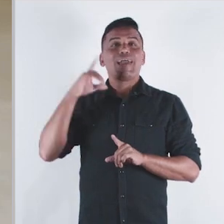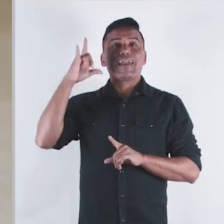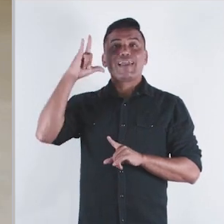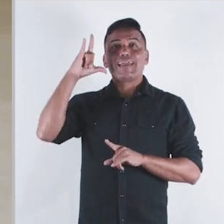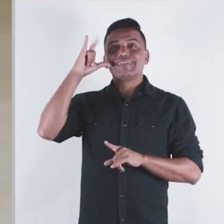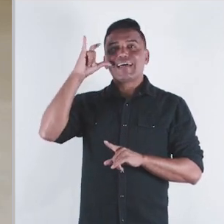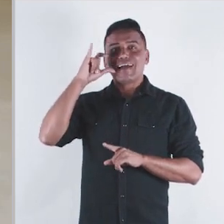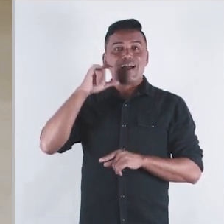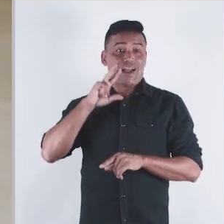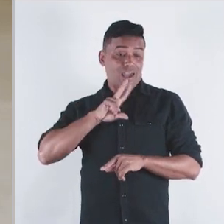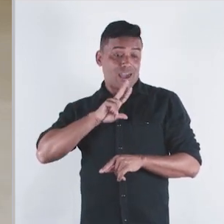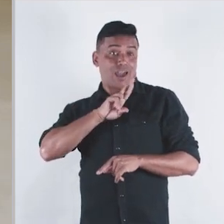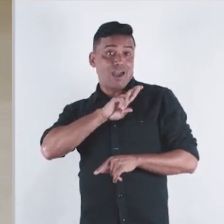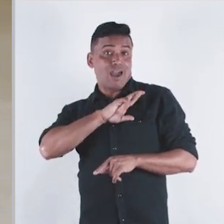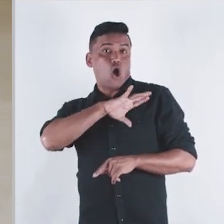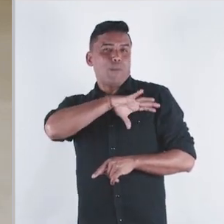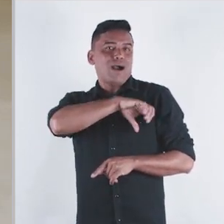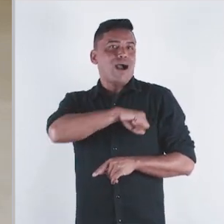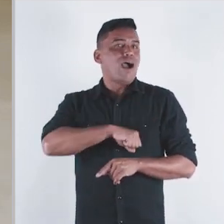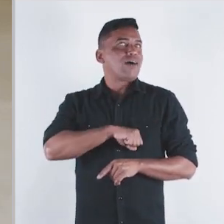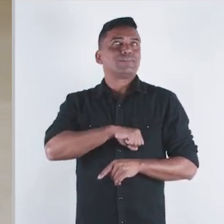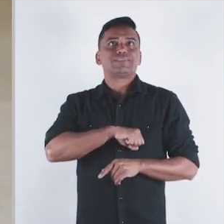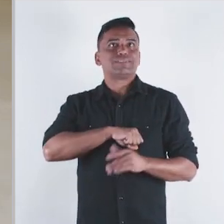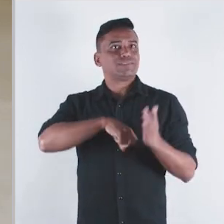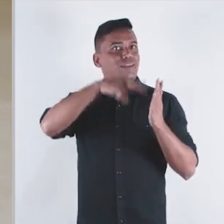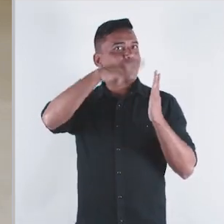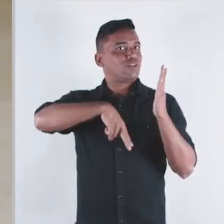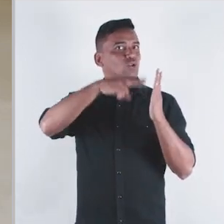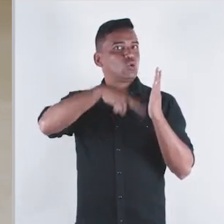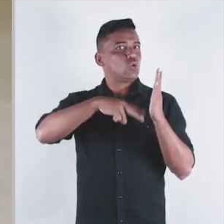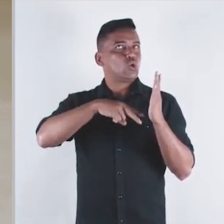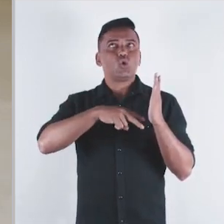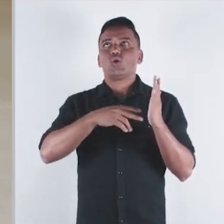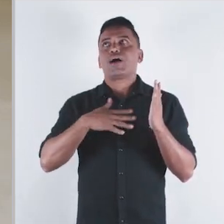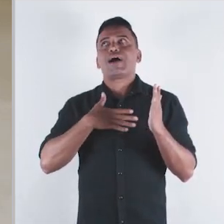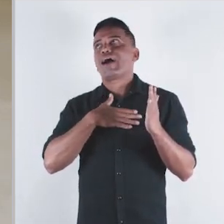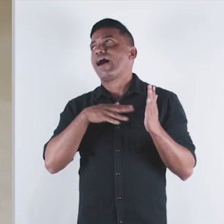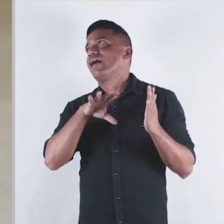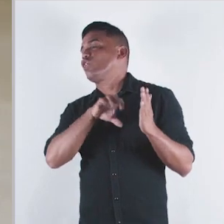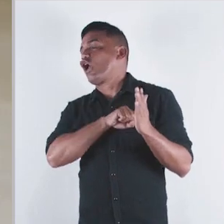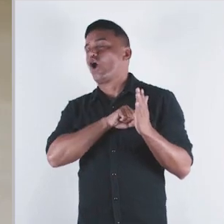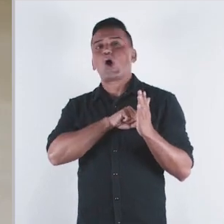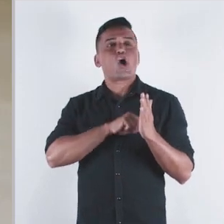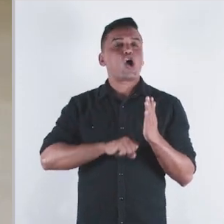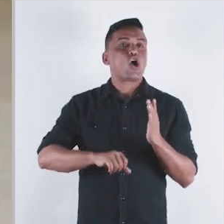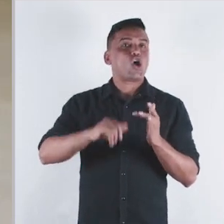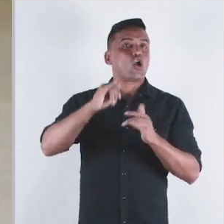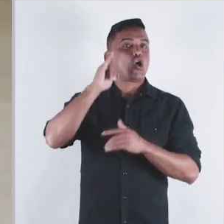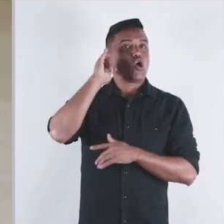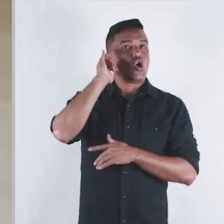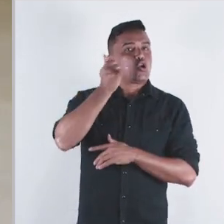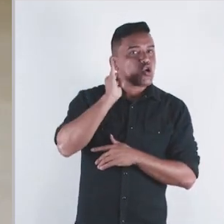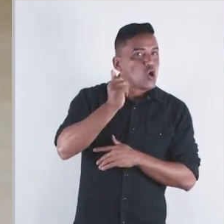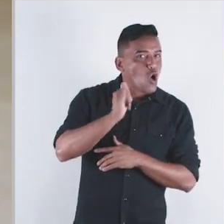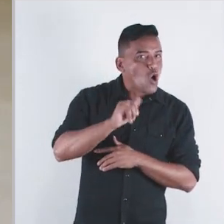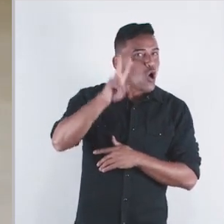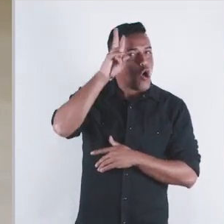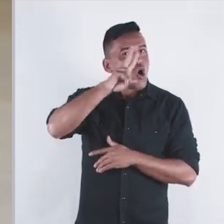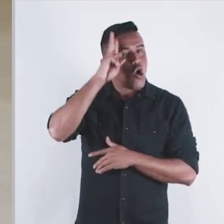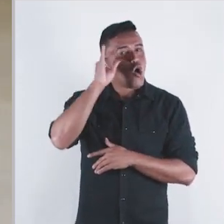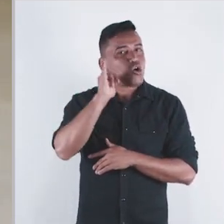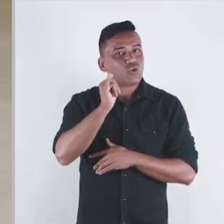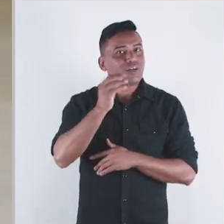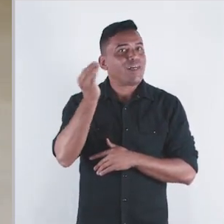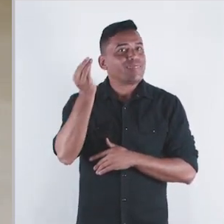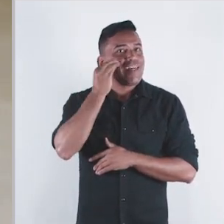demais. Então, fala de romance, fala de conto, a gente está sempre tentando se